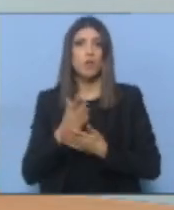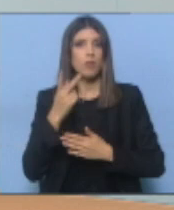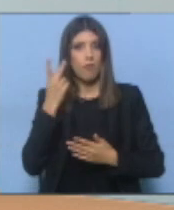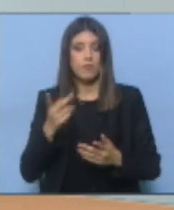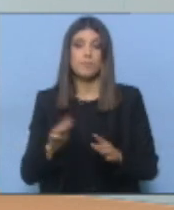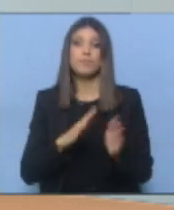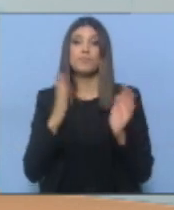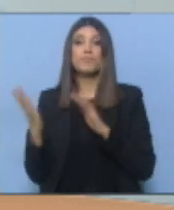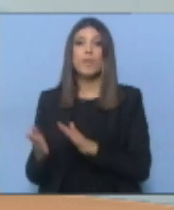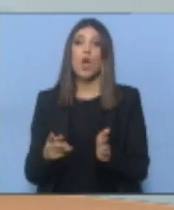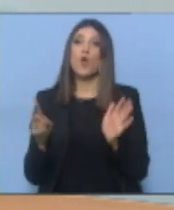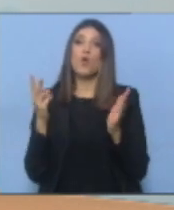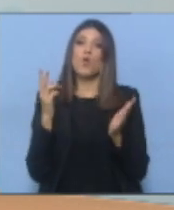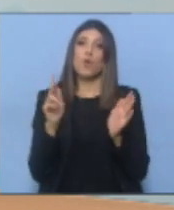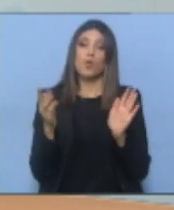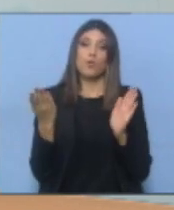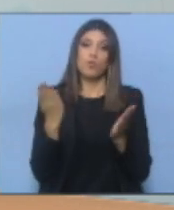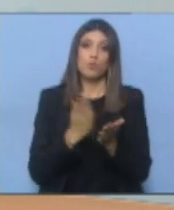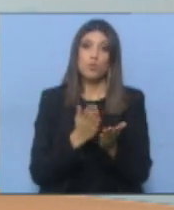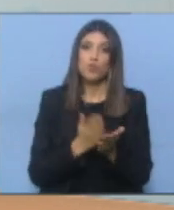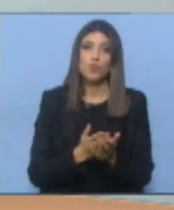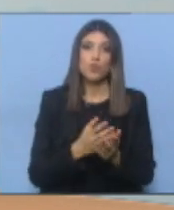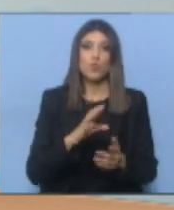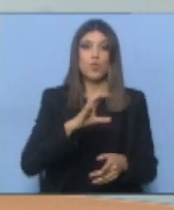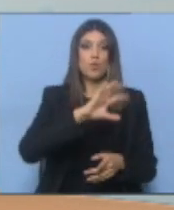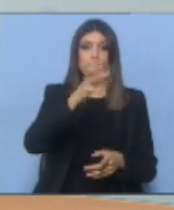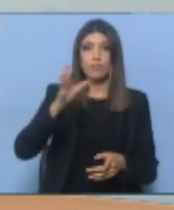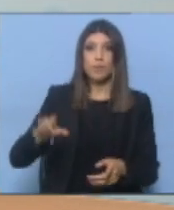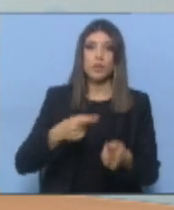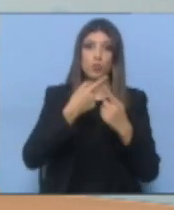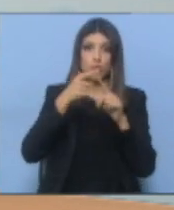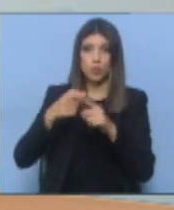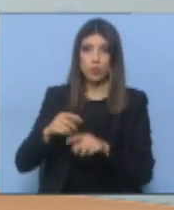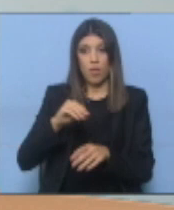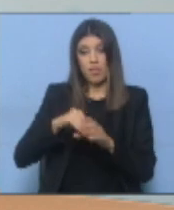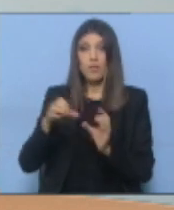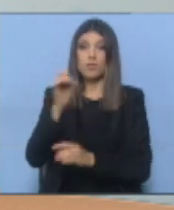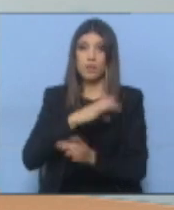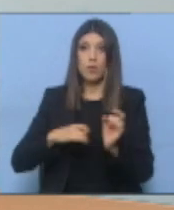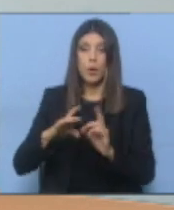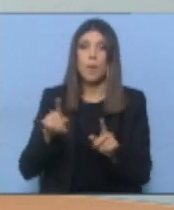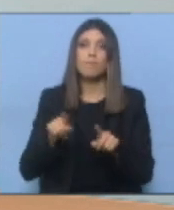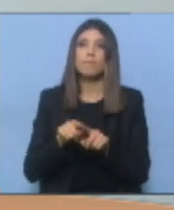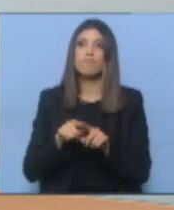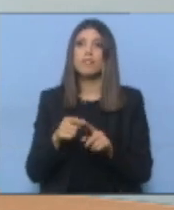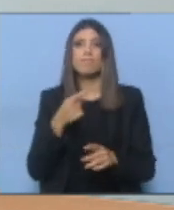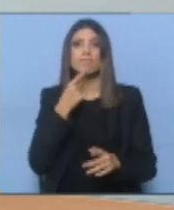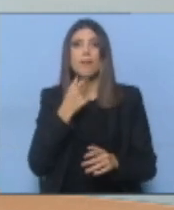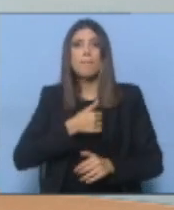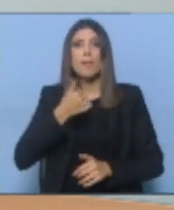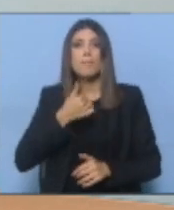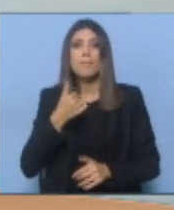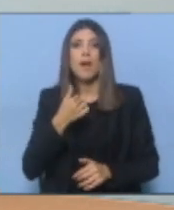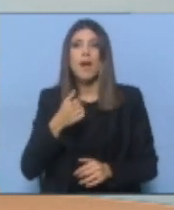transversal a vários países da Europa, aliás, ele foi feito numa parceria com a Caritas da Europa, e o que é que se percebe a nível